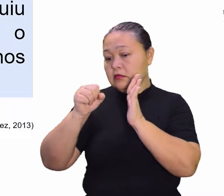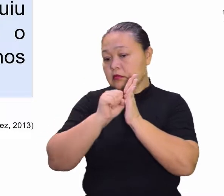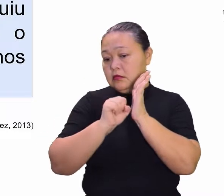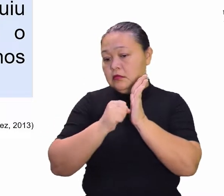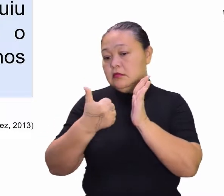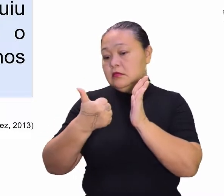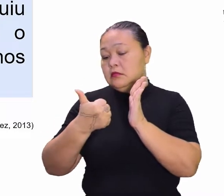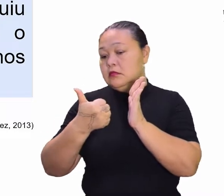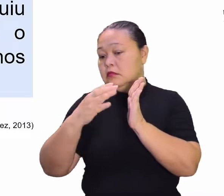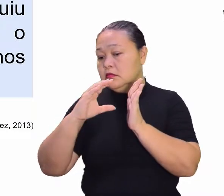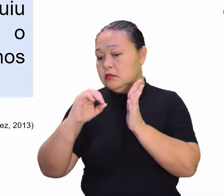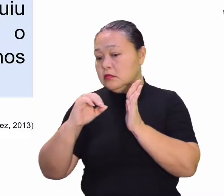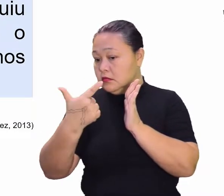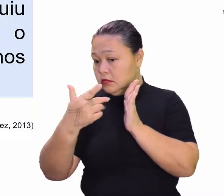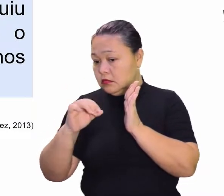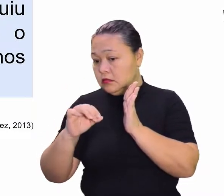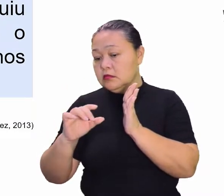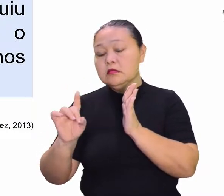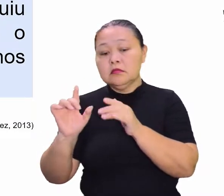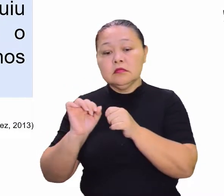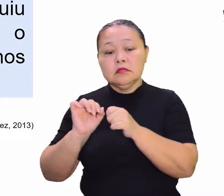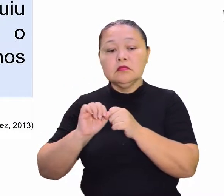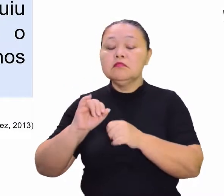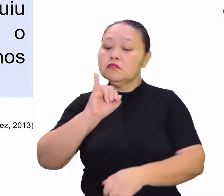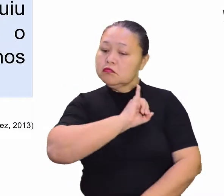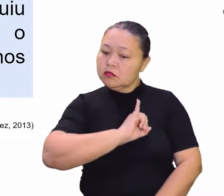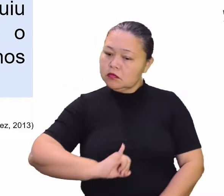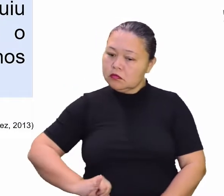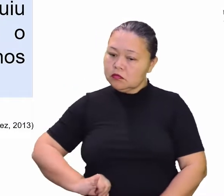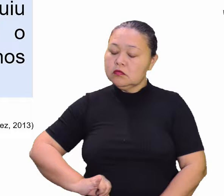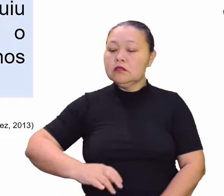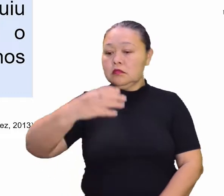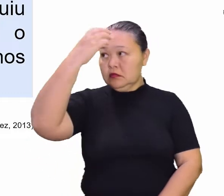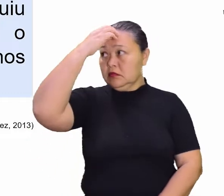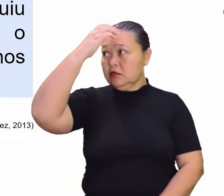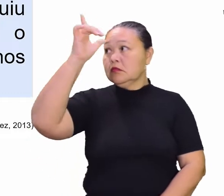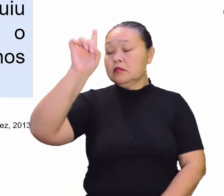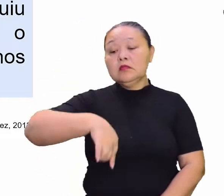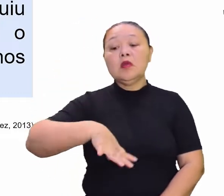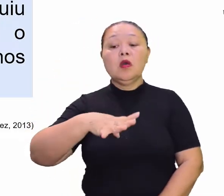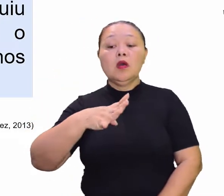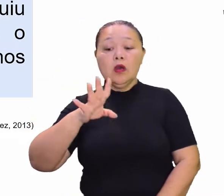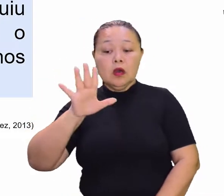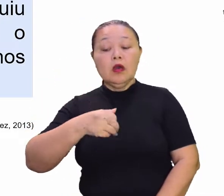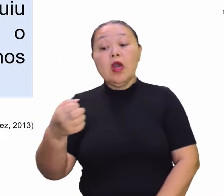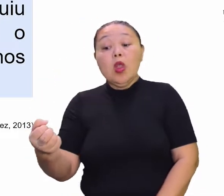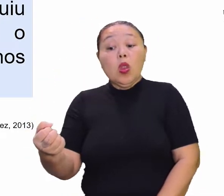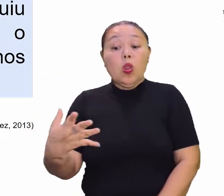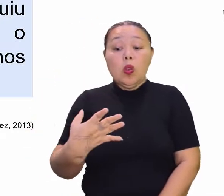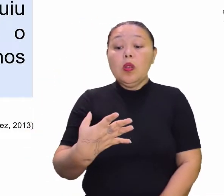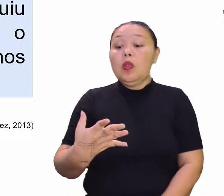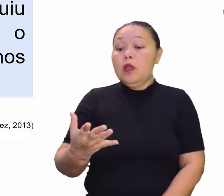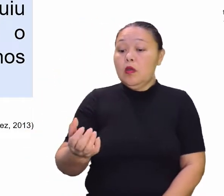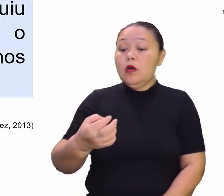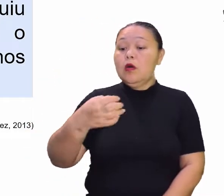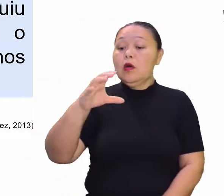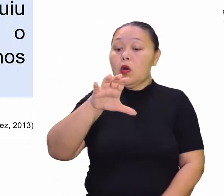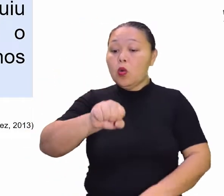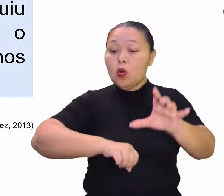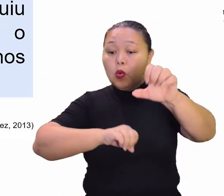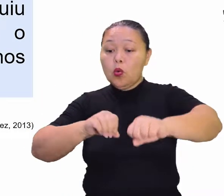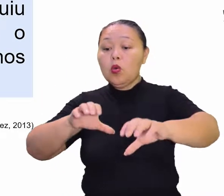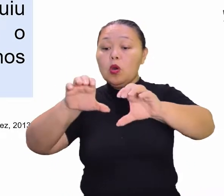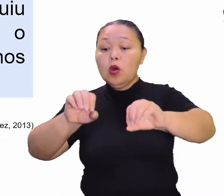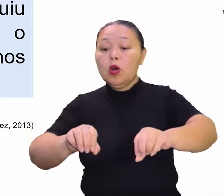e início do século XX. E o imperialismo realmente foi neocolonialismo. Ele é até conhecido como neocolonialismo, o novo